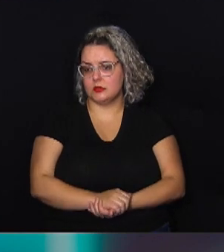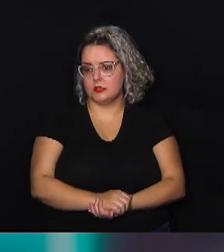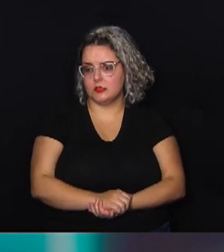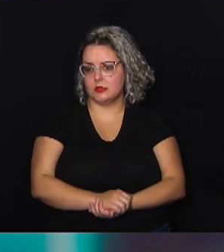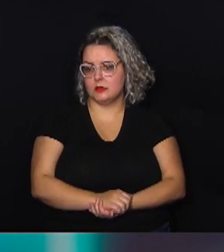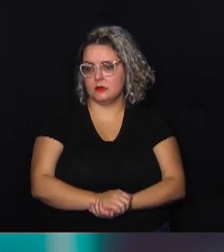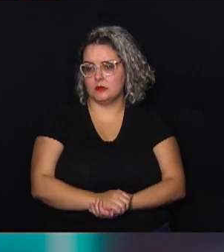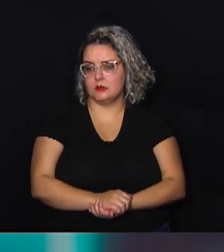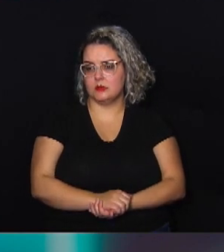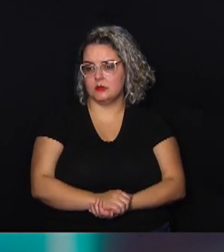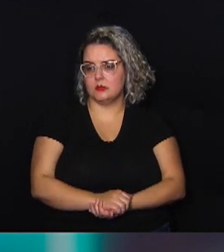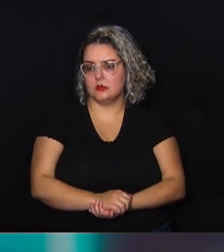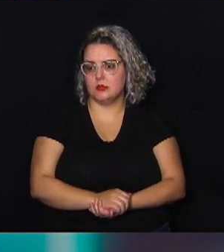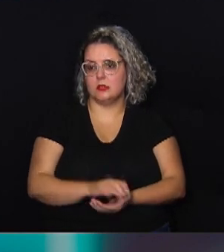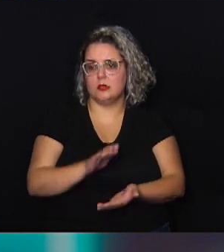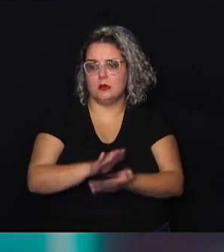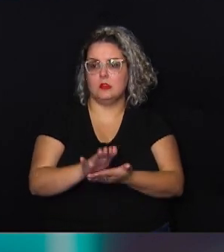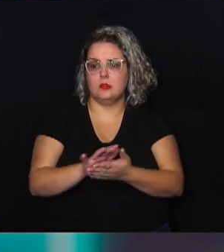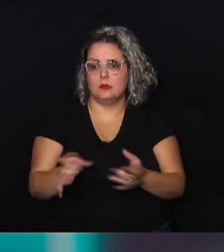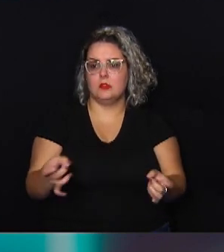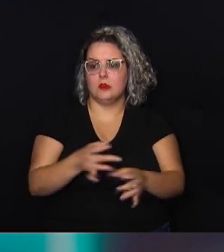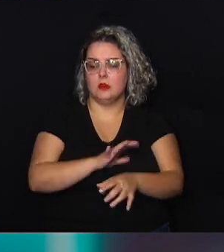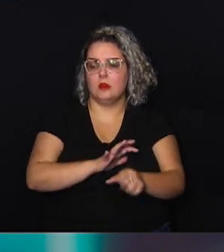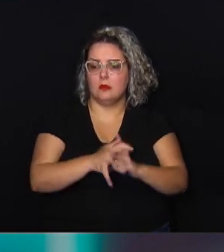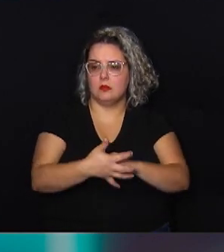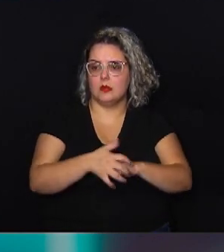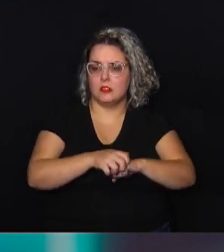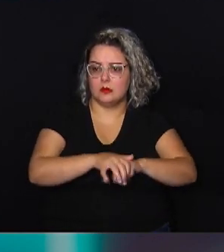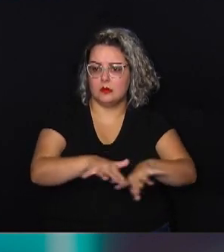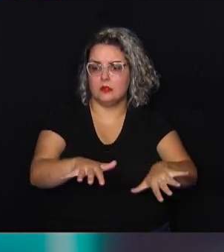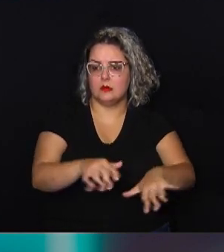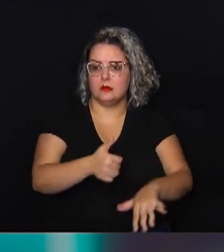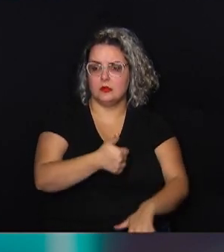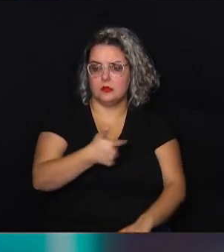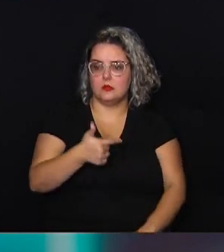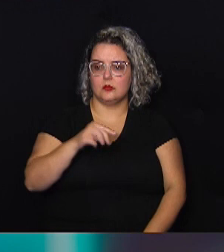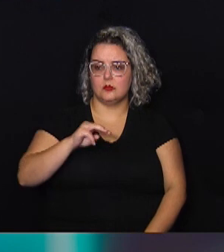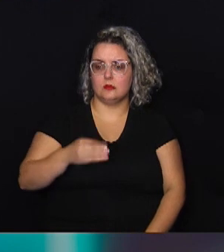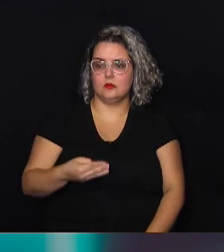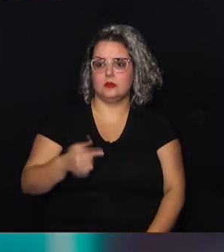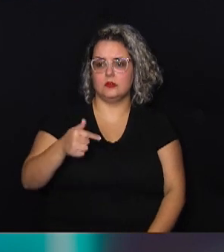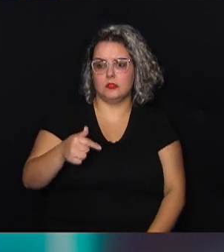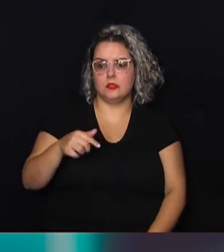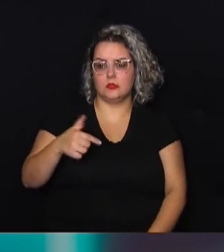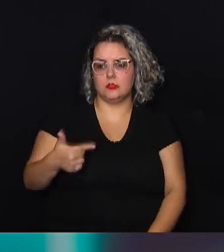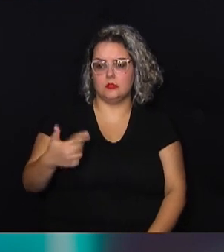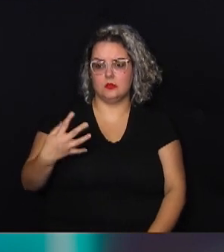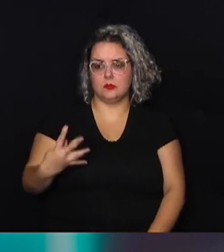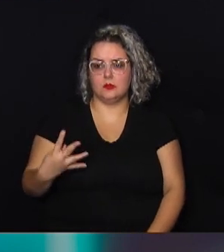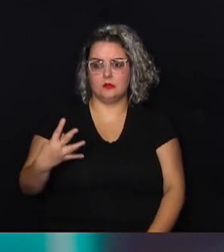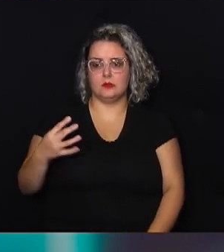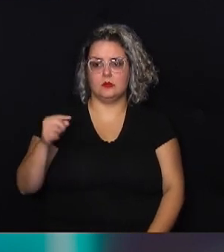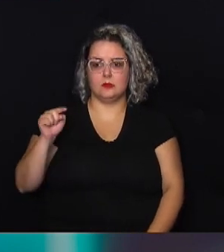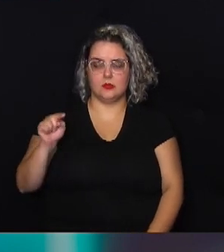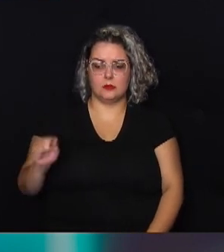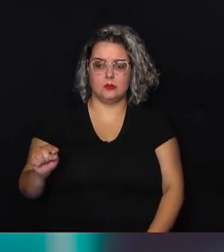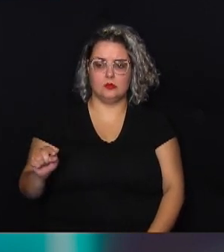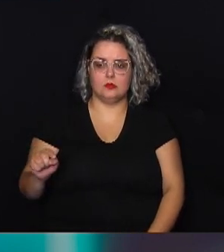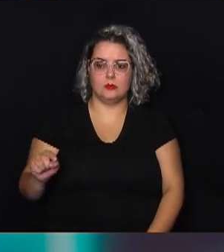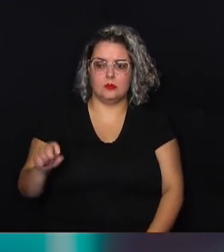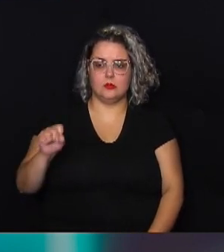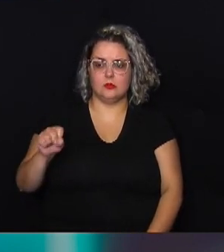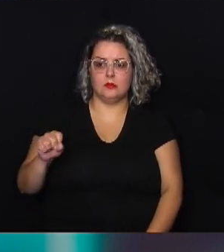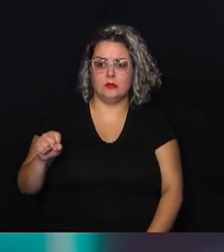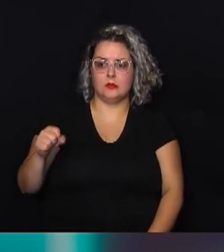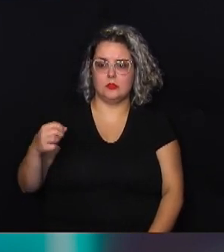Despesas com o combate à pandemia, R$ 12.724.881, Cabe